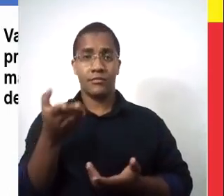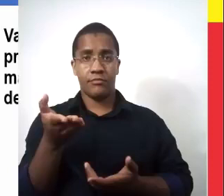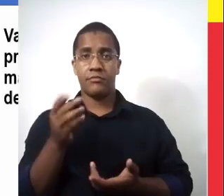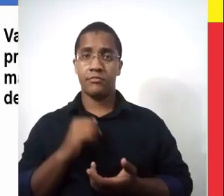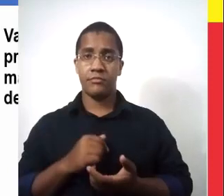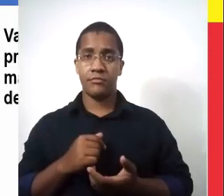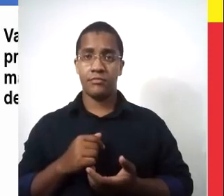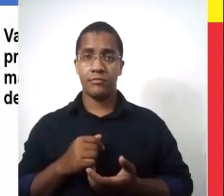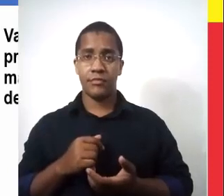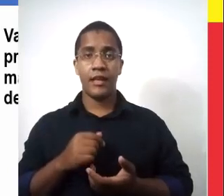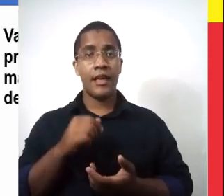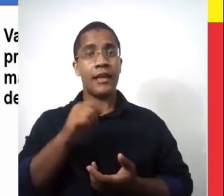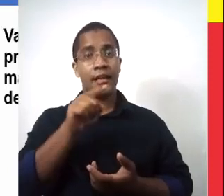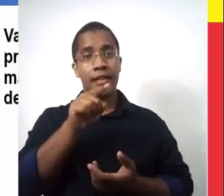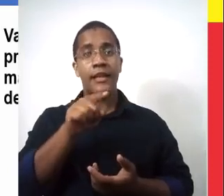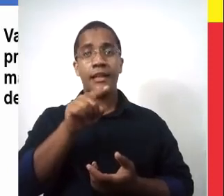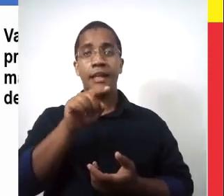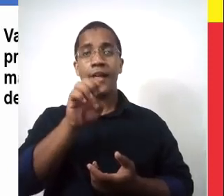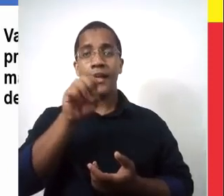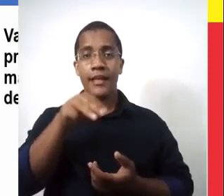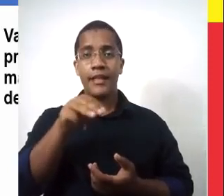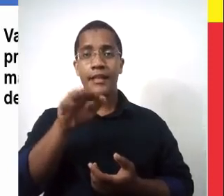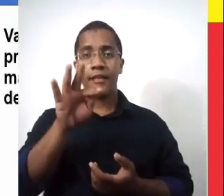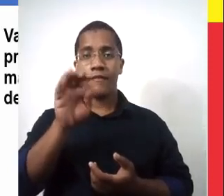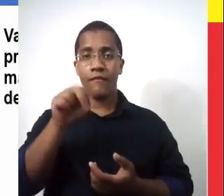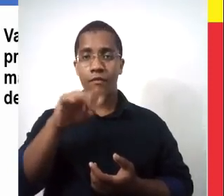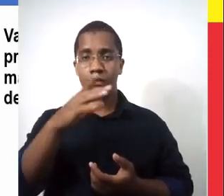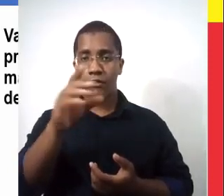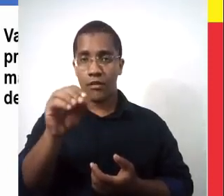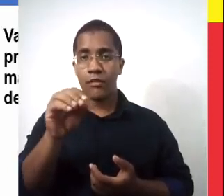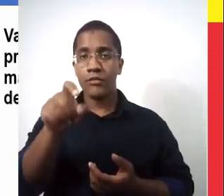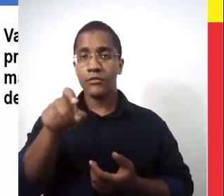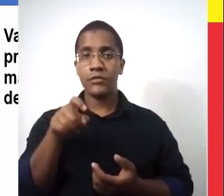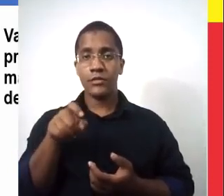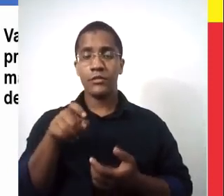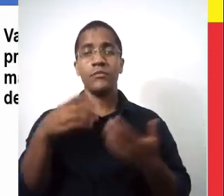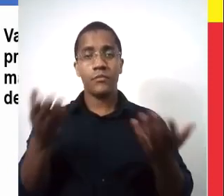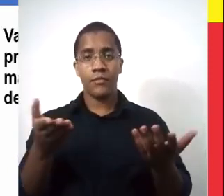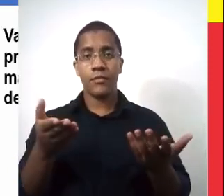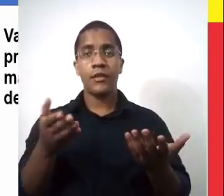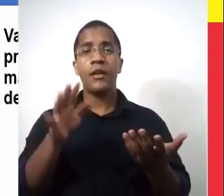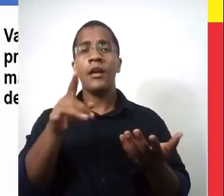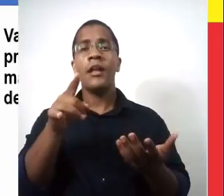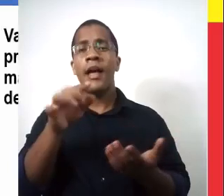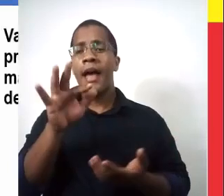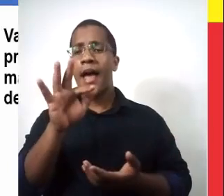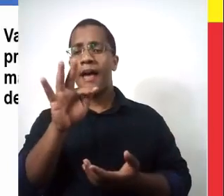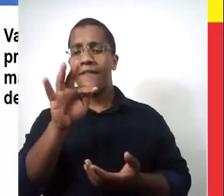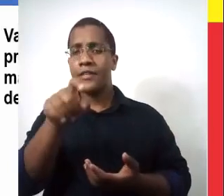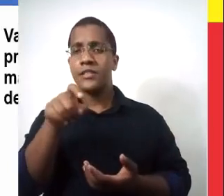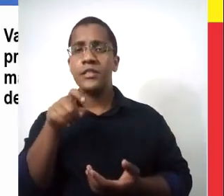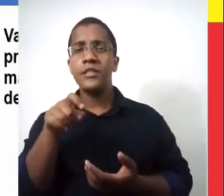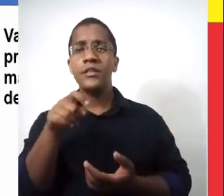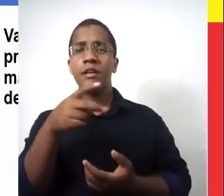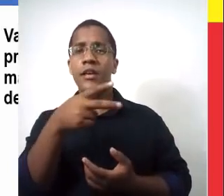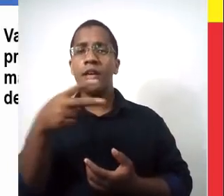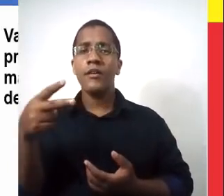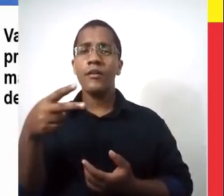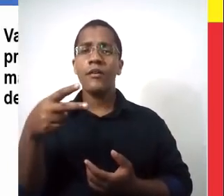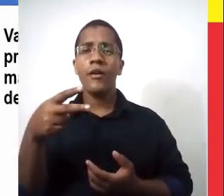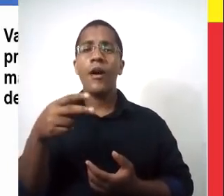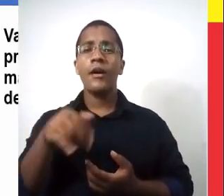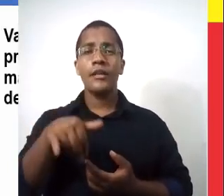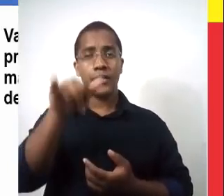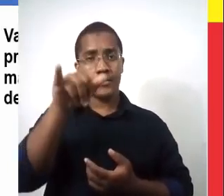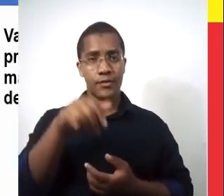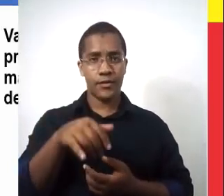x, certo? Ele vai estar em função de x. E esse f de x é igual a y, certo?